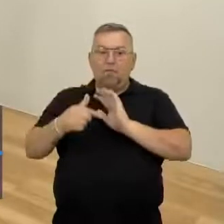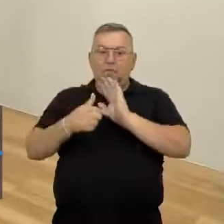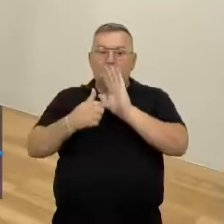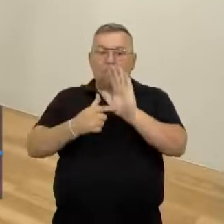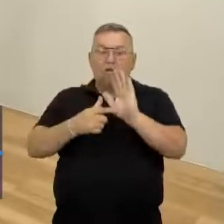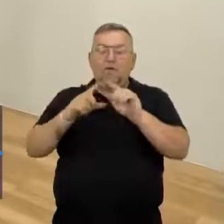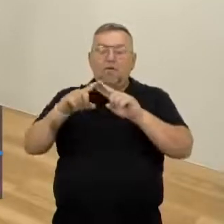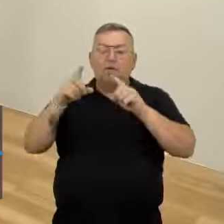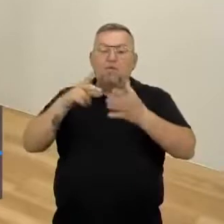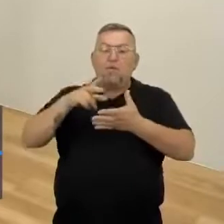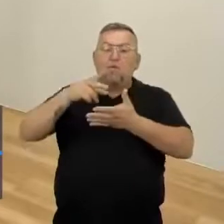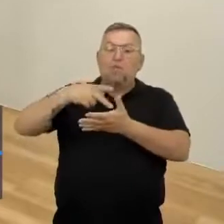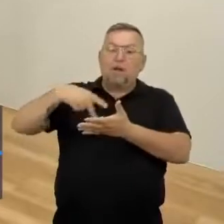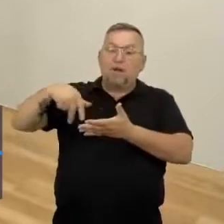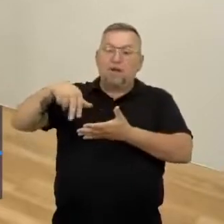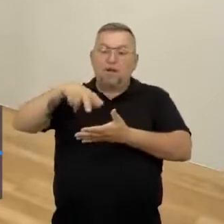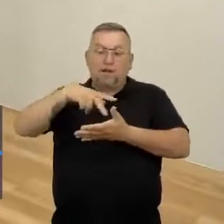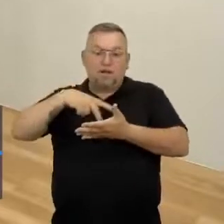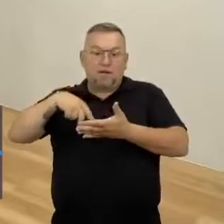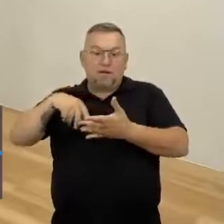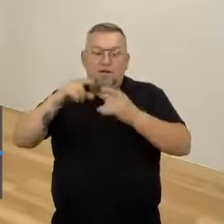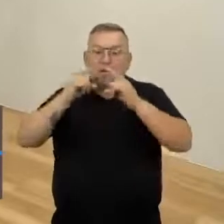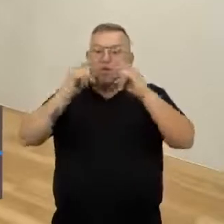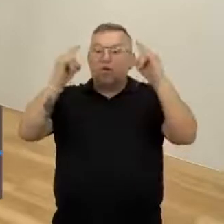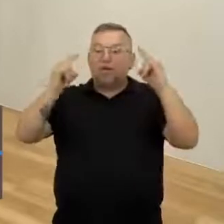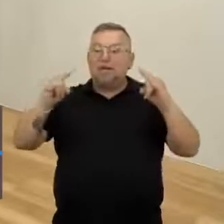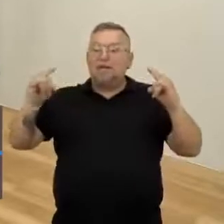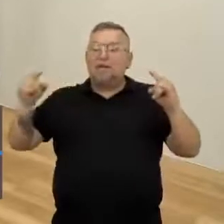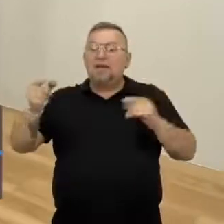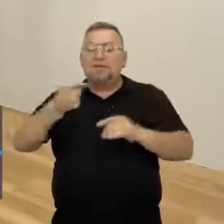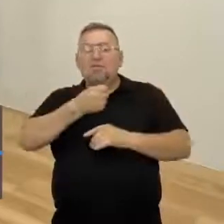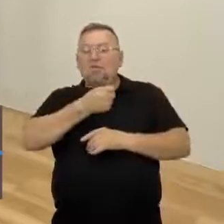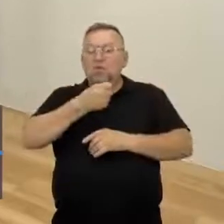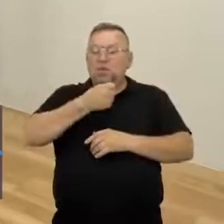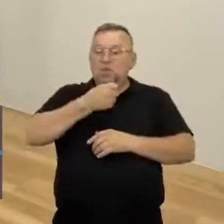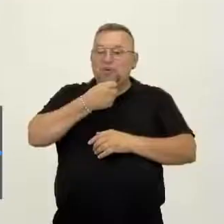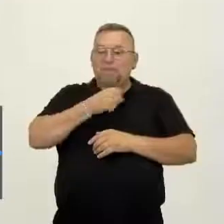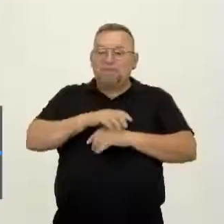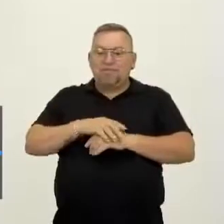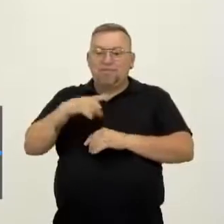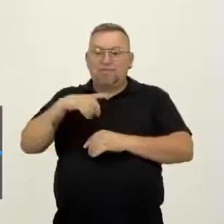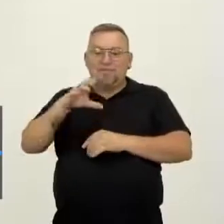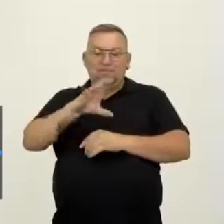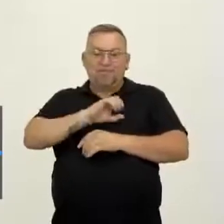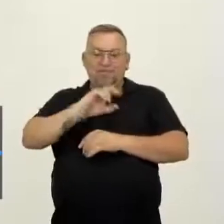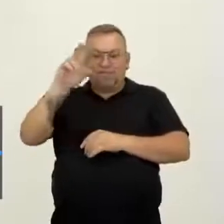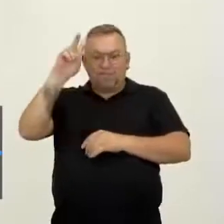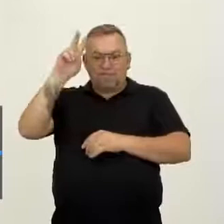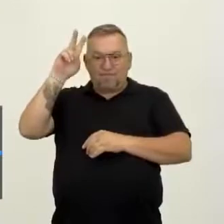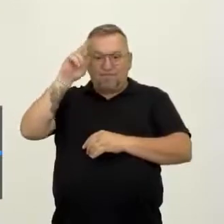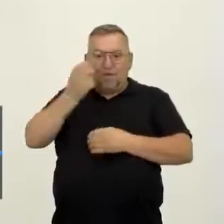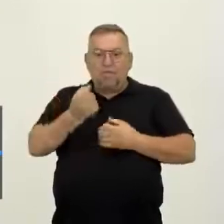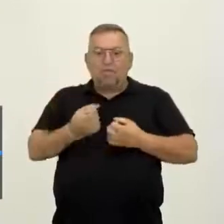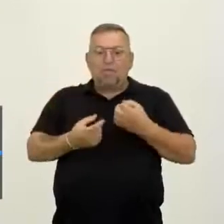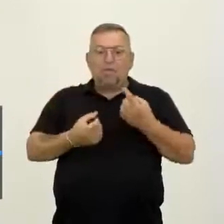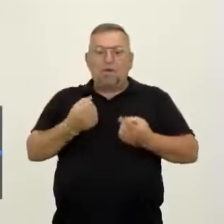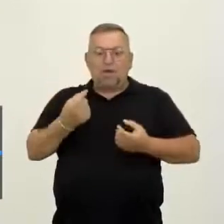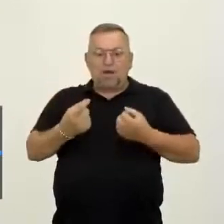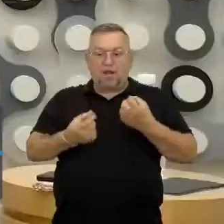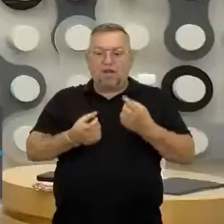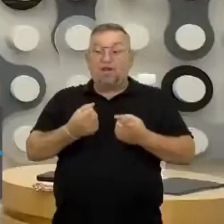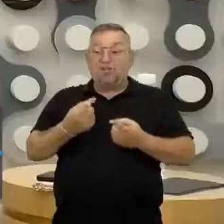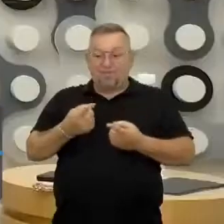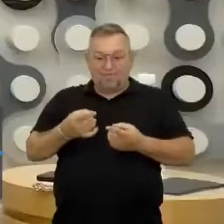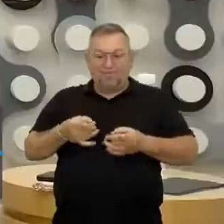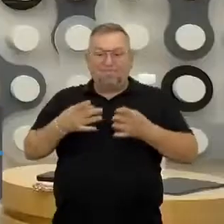dos bailarinos também. Ah, é. Ou do circo todo, né? É. Muito bem lembrado. Mas eu adorei que lembraram do pipoqueiro.